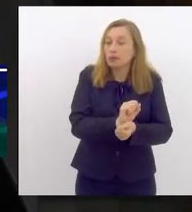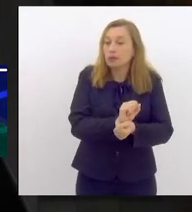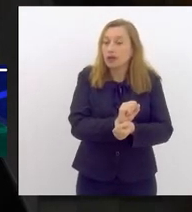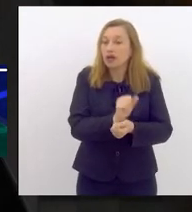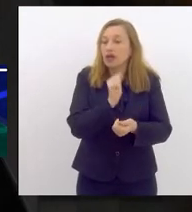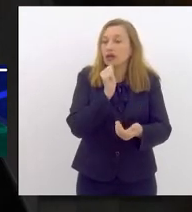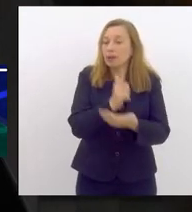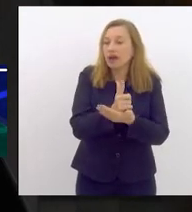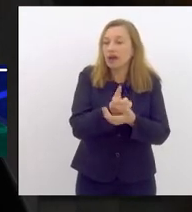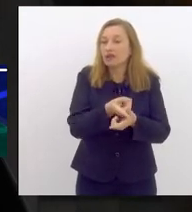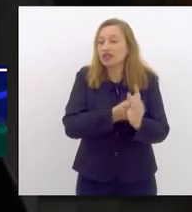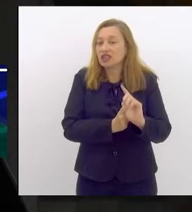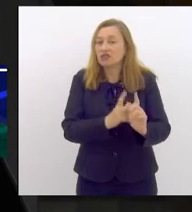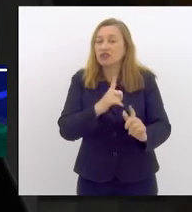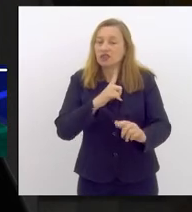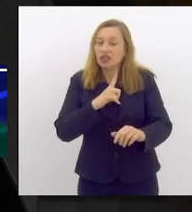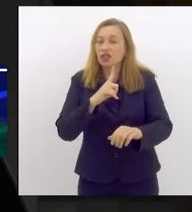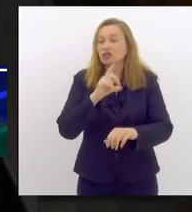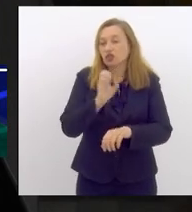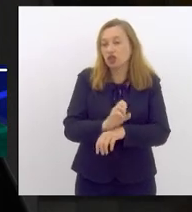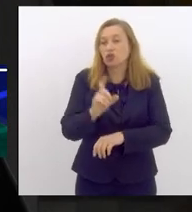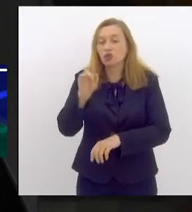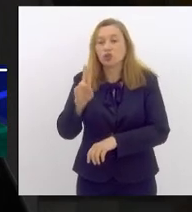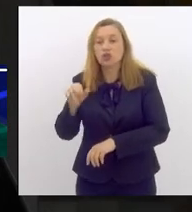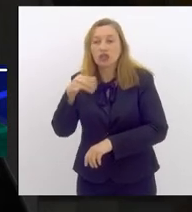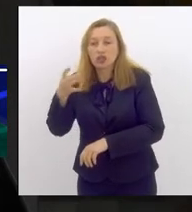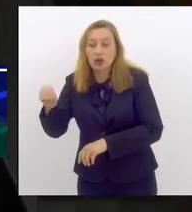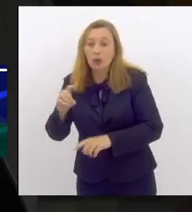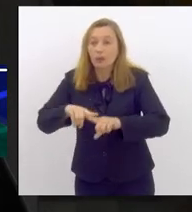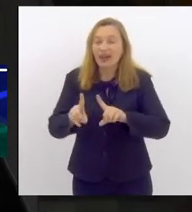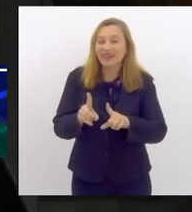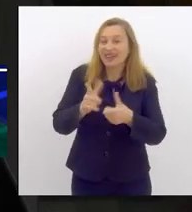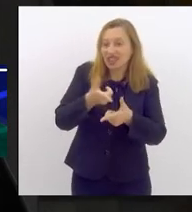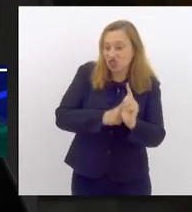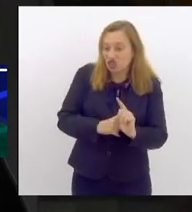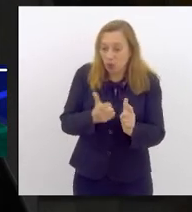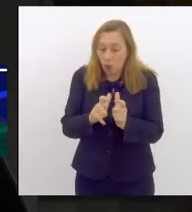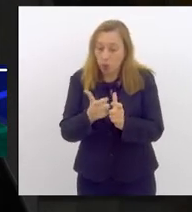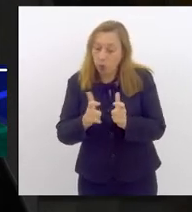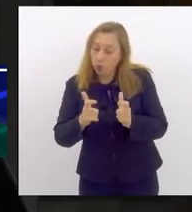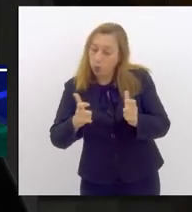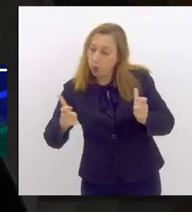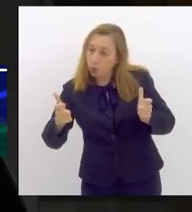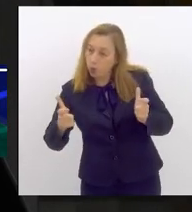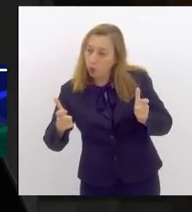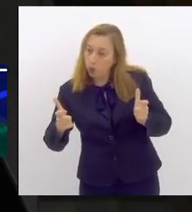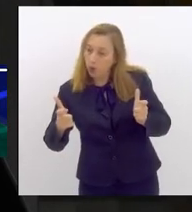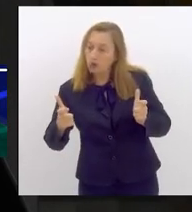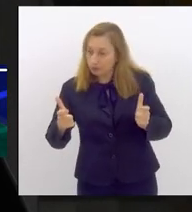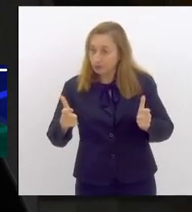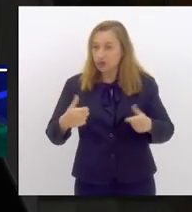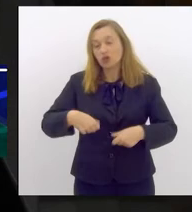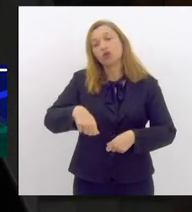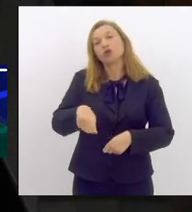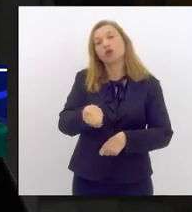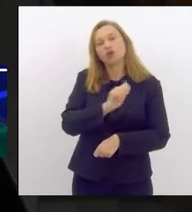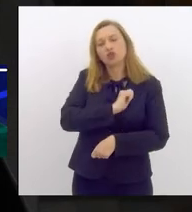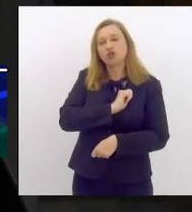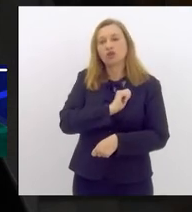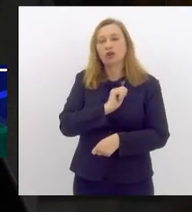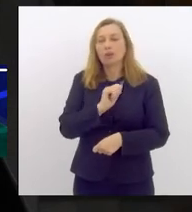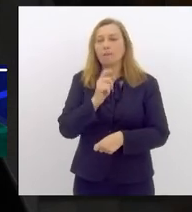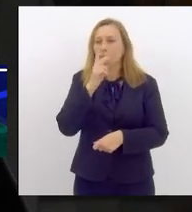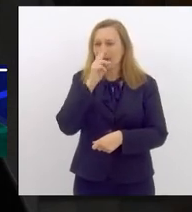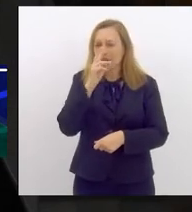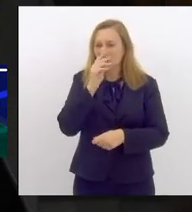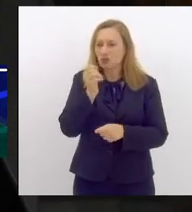pagamento da dívida que o Estado tem da União Mas a dívida segue contando e portanto regime é uma espécie de bomba-relógio